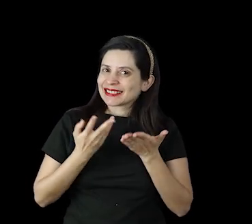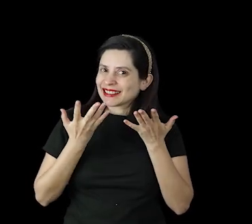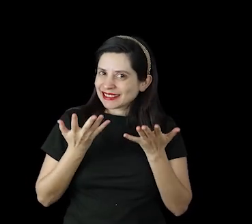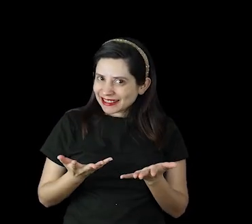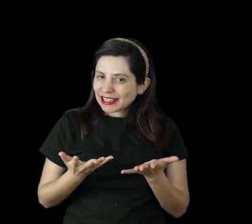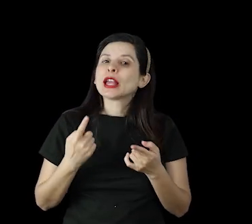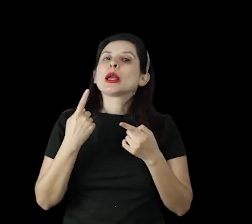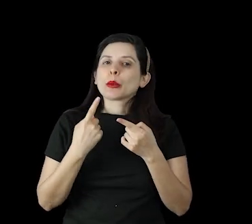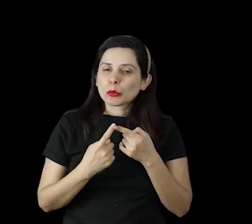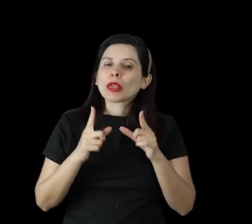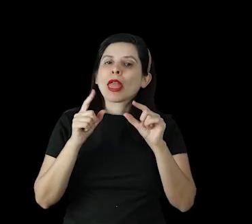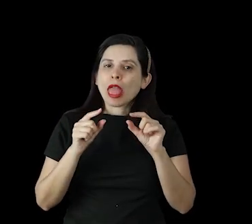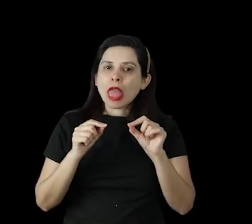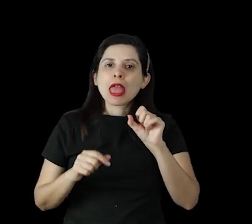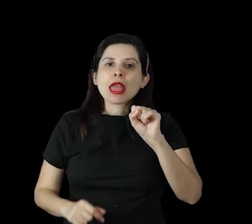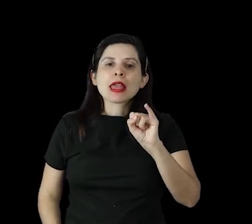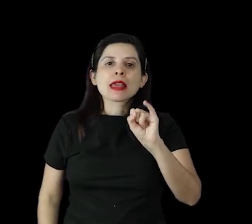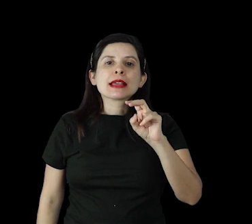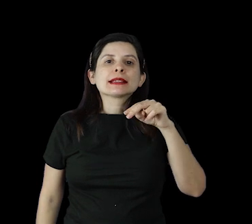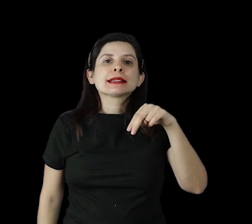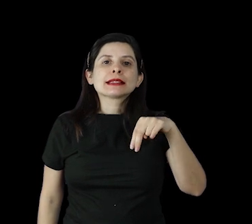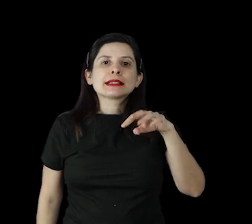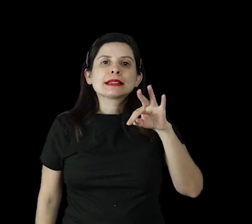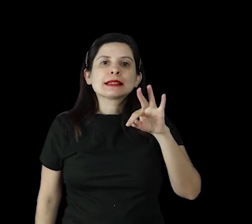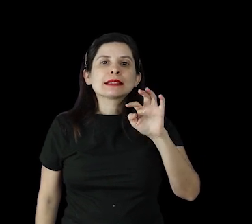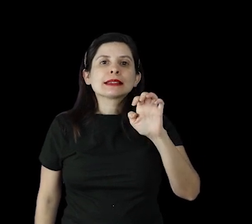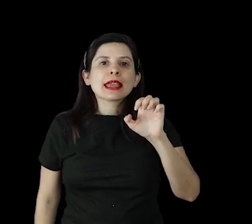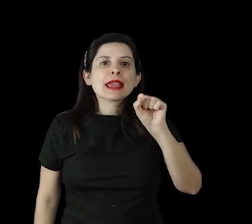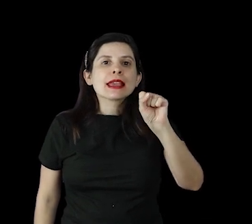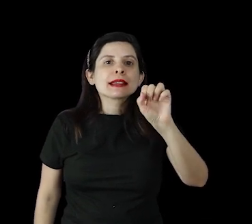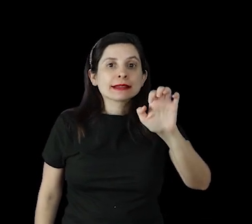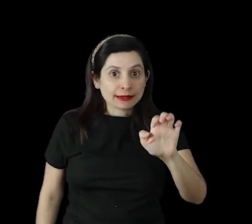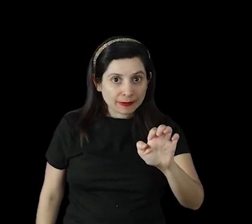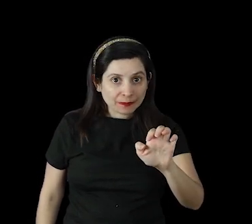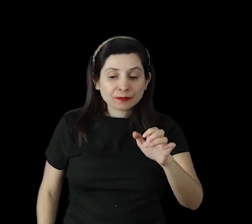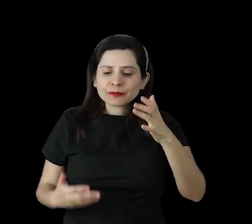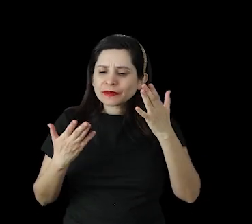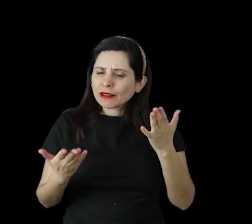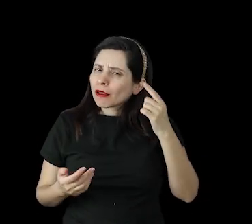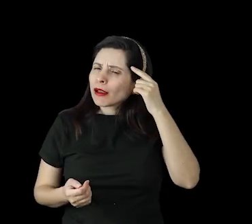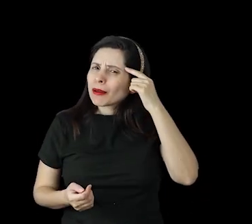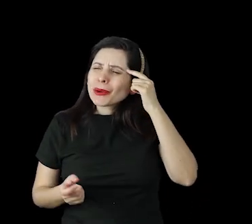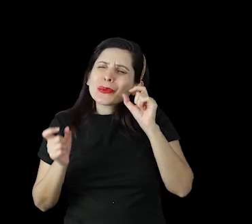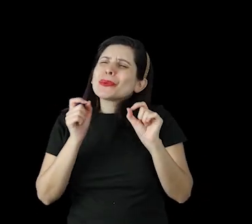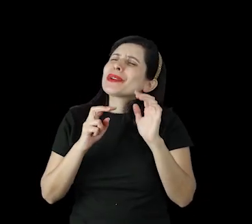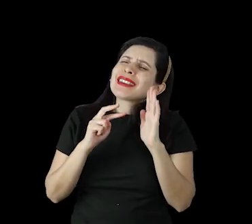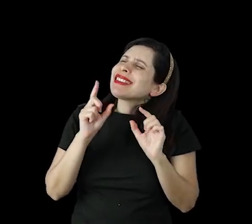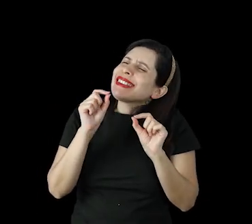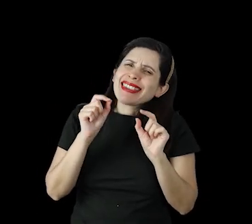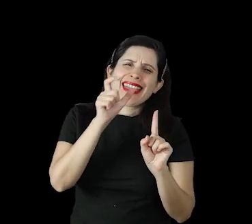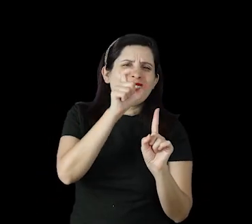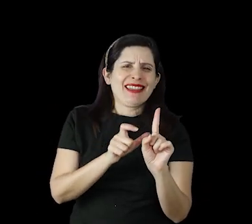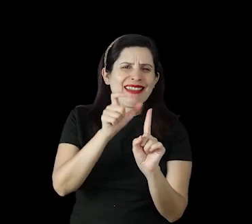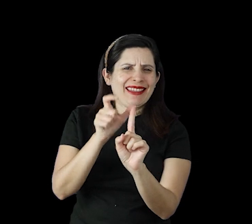uma síntese, né? Então, a gente começa a pensar, né? Dá para a gente começar a pensar o que que é um personagem,